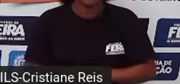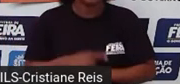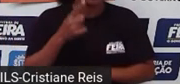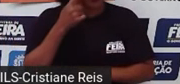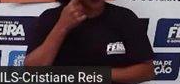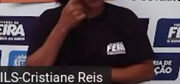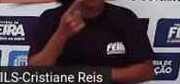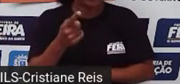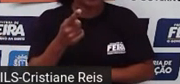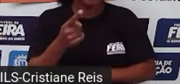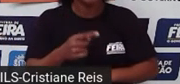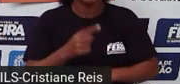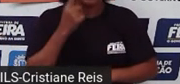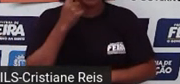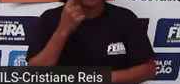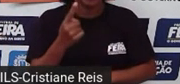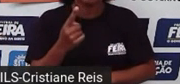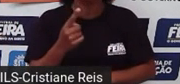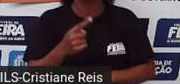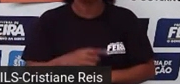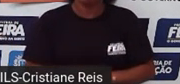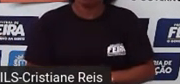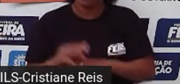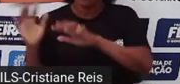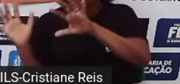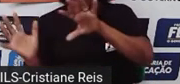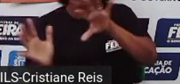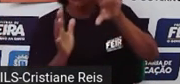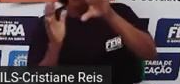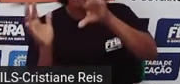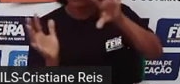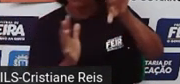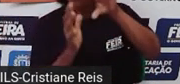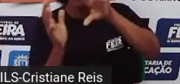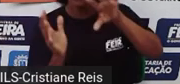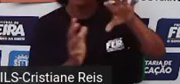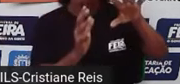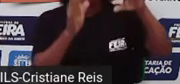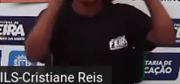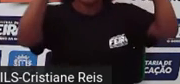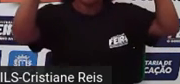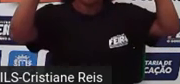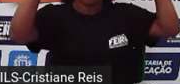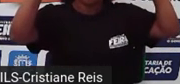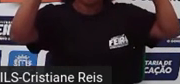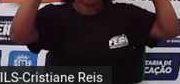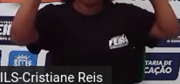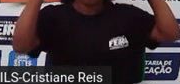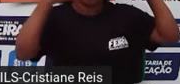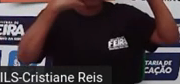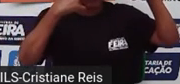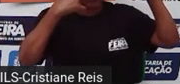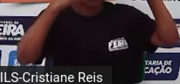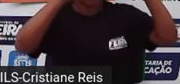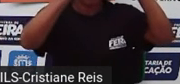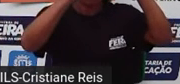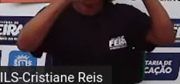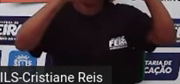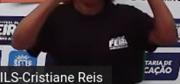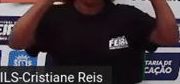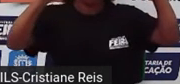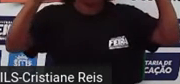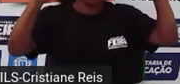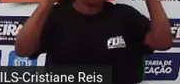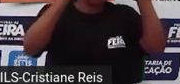dessas moções olha aqui estrago Né É a gente viu olha essas nuvens ela que extremamente carregado só com